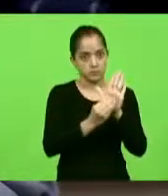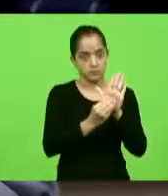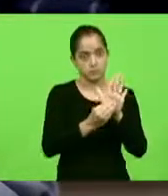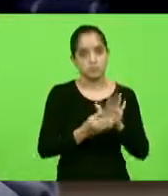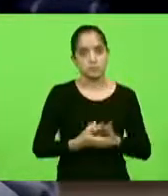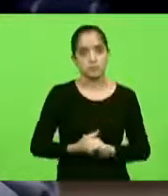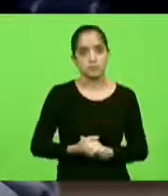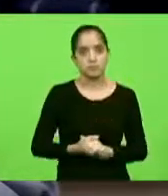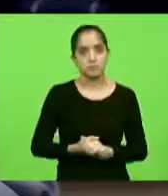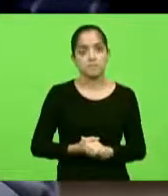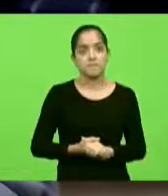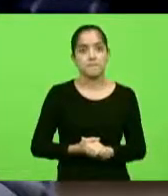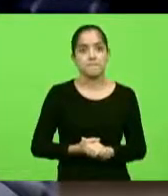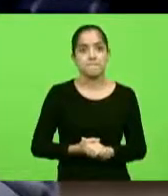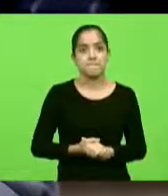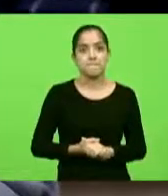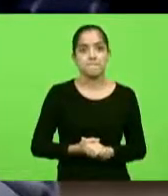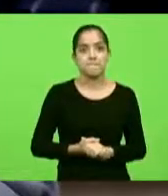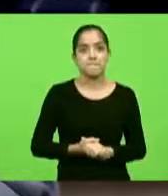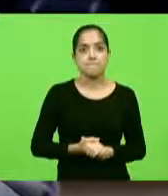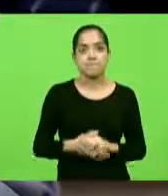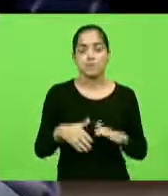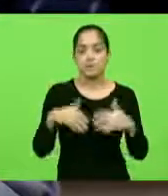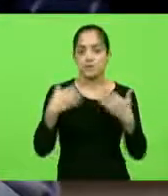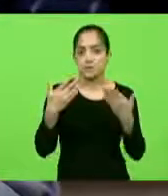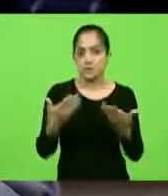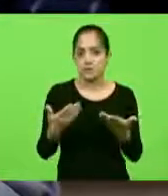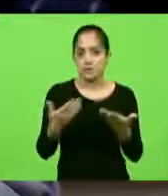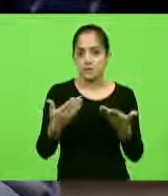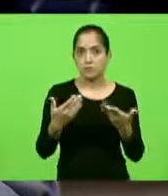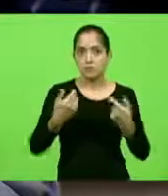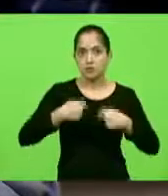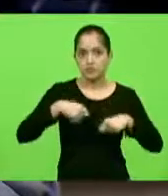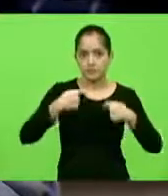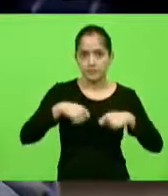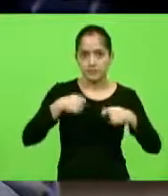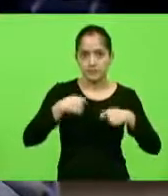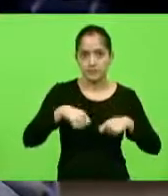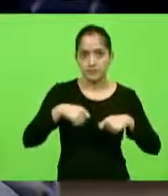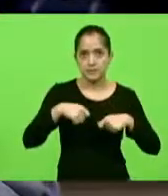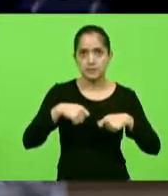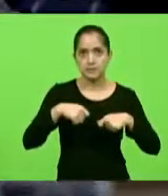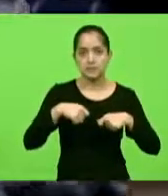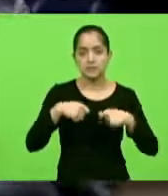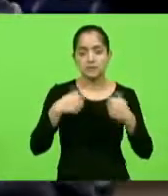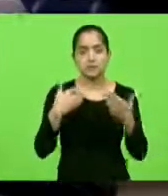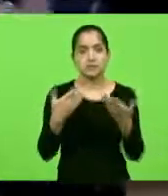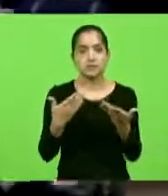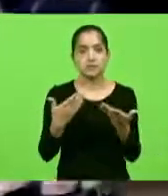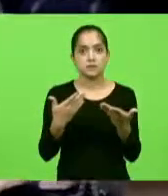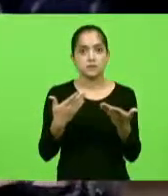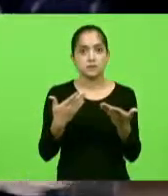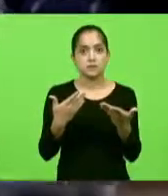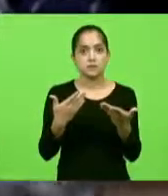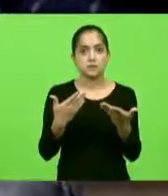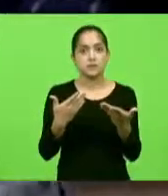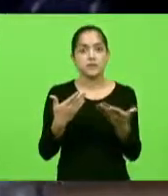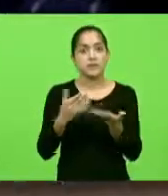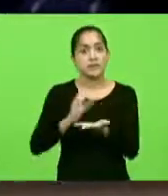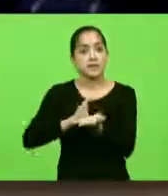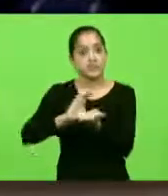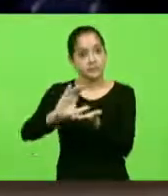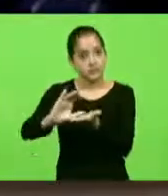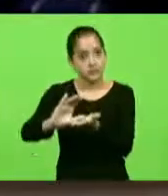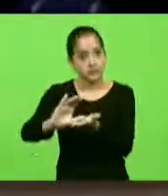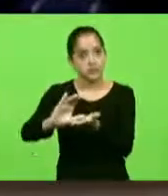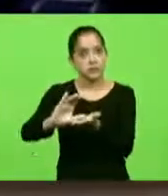Sim, mas... Então, nós devemos e nós estamos investindo,